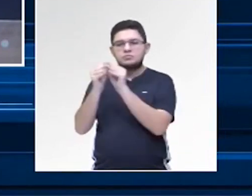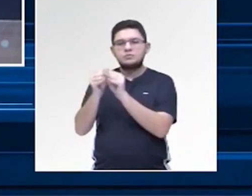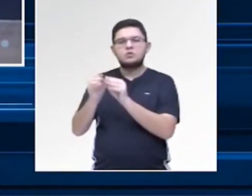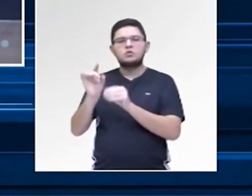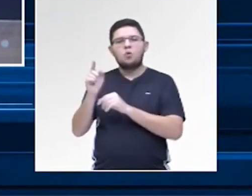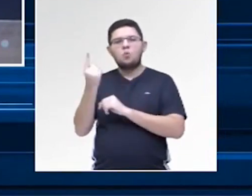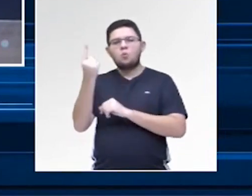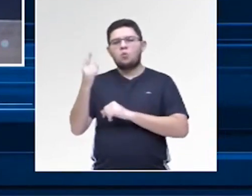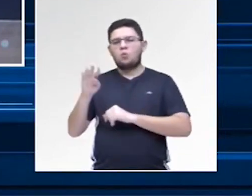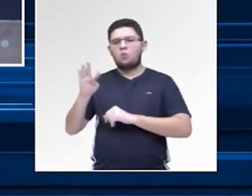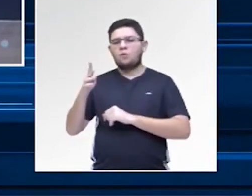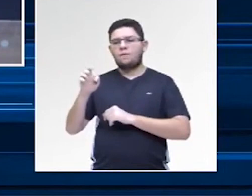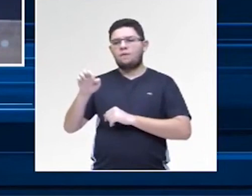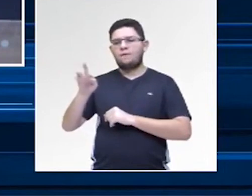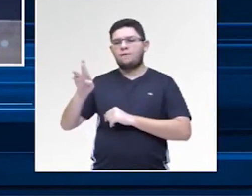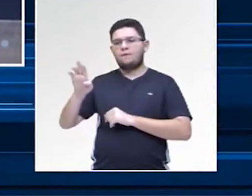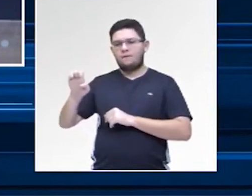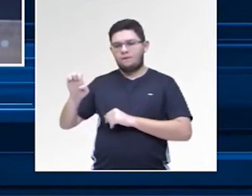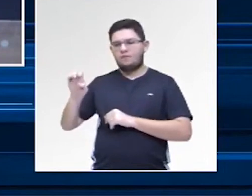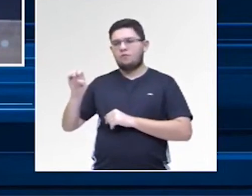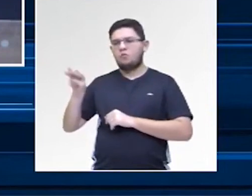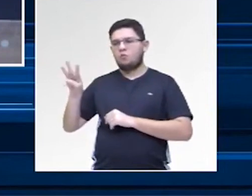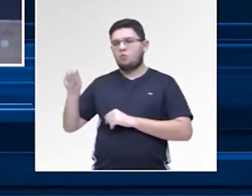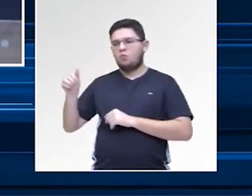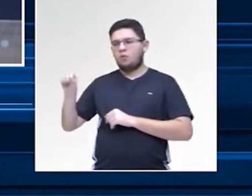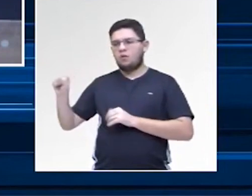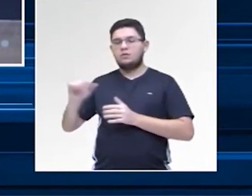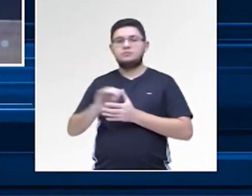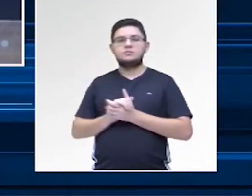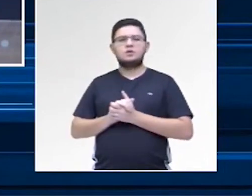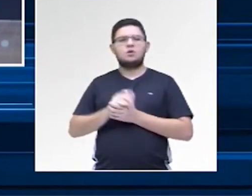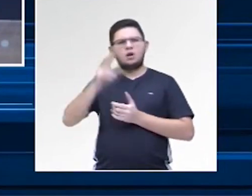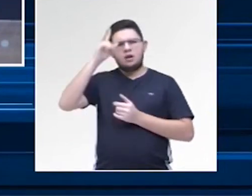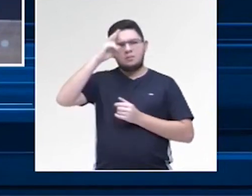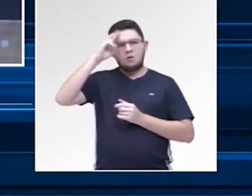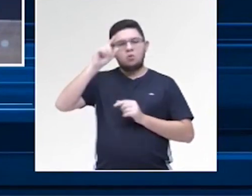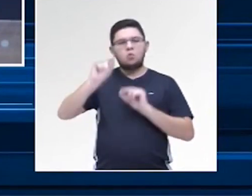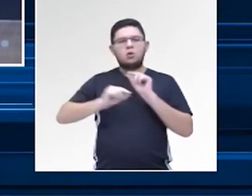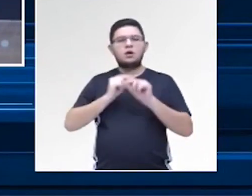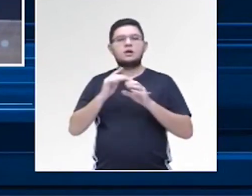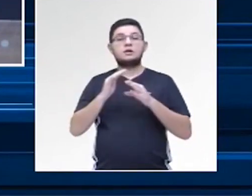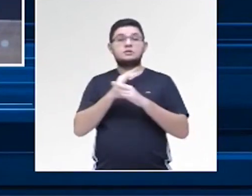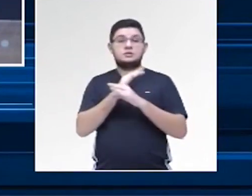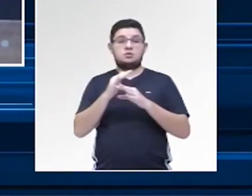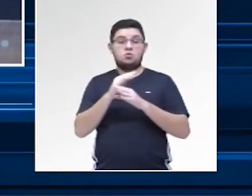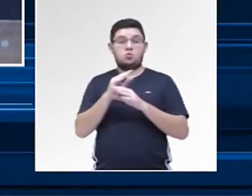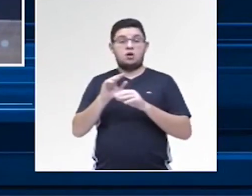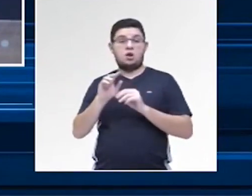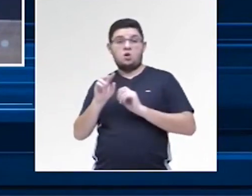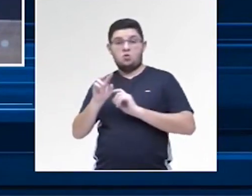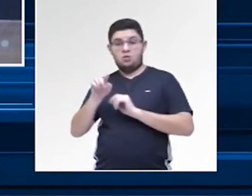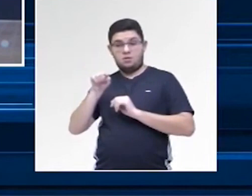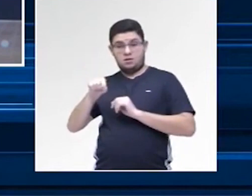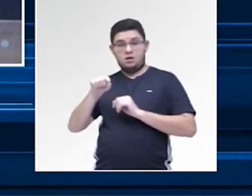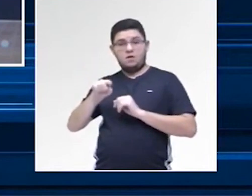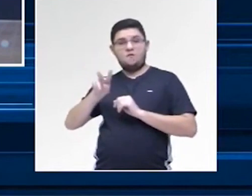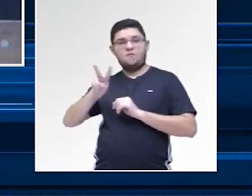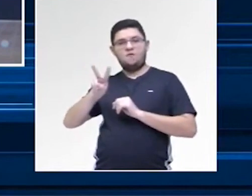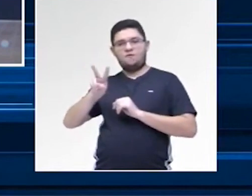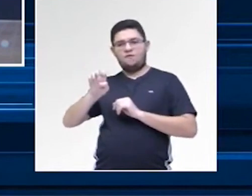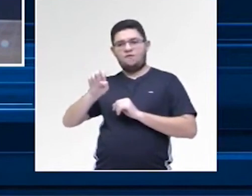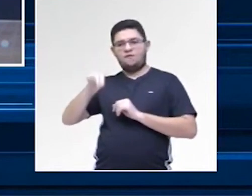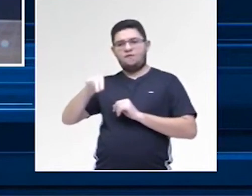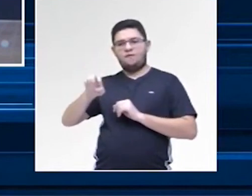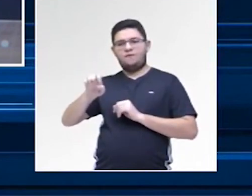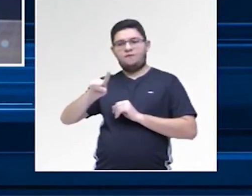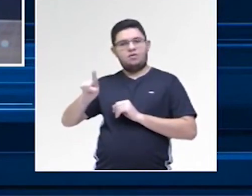Só para uma correção sobre a cidade que se passou o romance de Romeu e Julieta, é a cidade de Verona e não Veneza. Começam com V